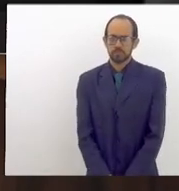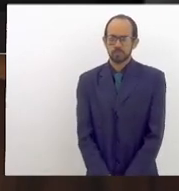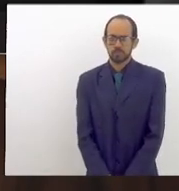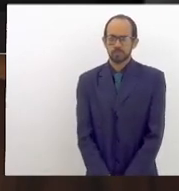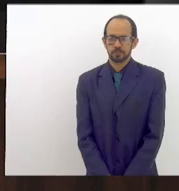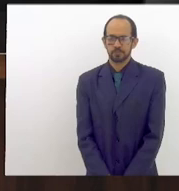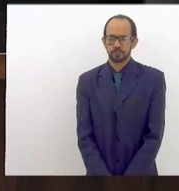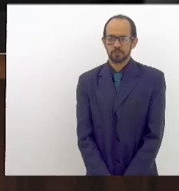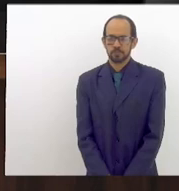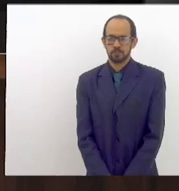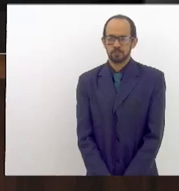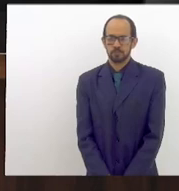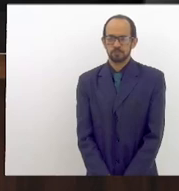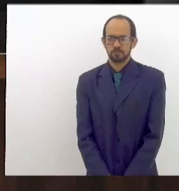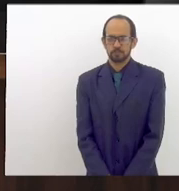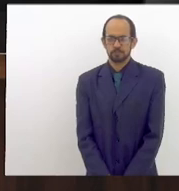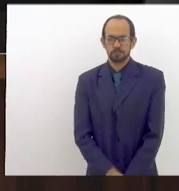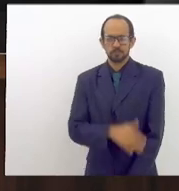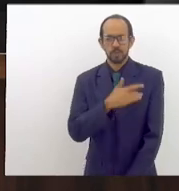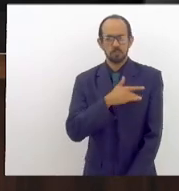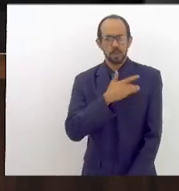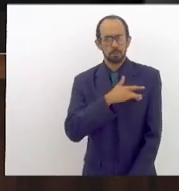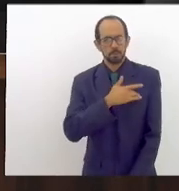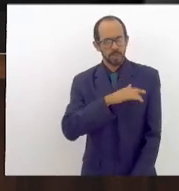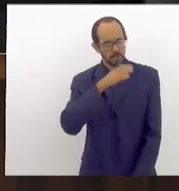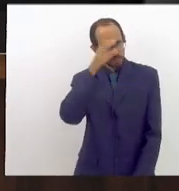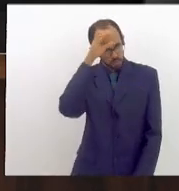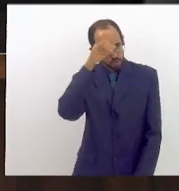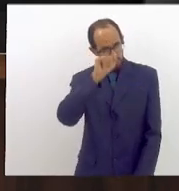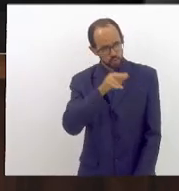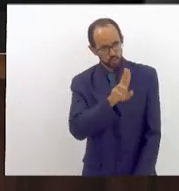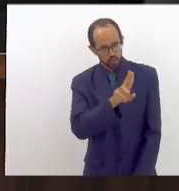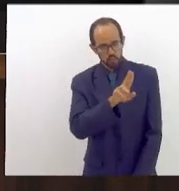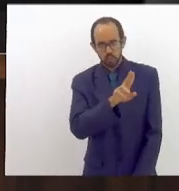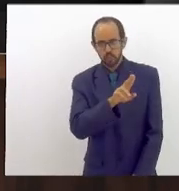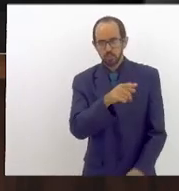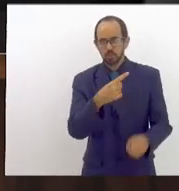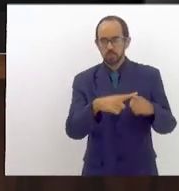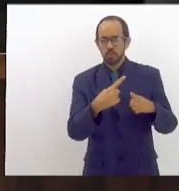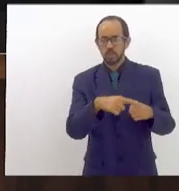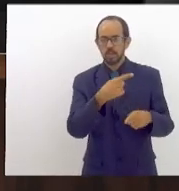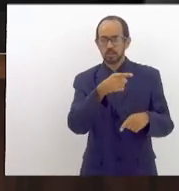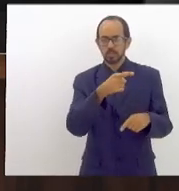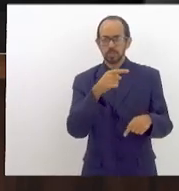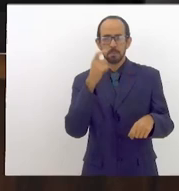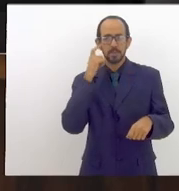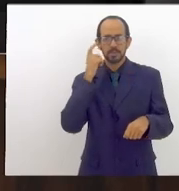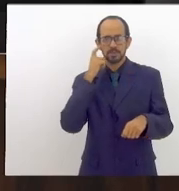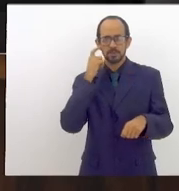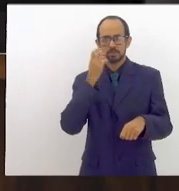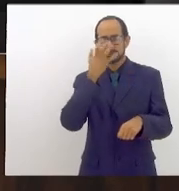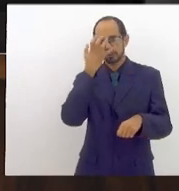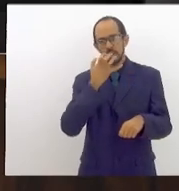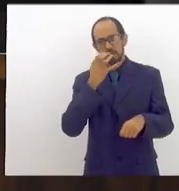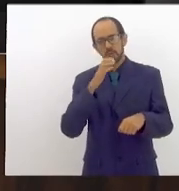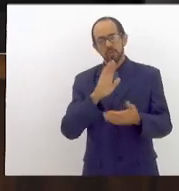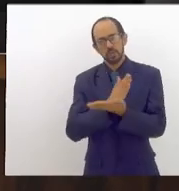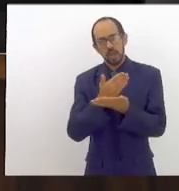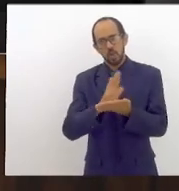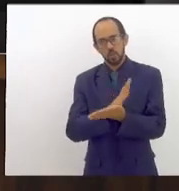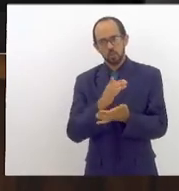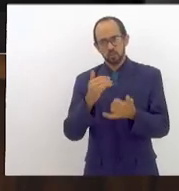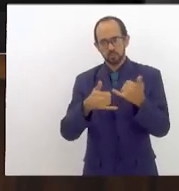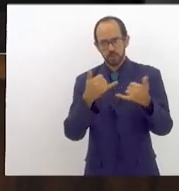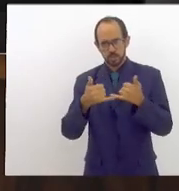verificação É uma pena tia porque a gente está levando uma coisa tão séria um assunto tão sério tem gente brincando infelizmente na